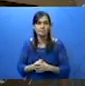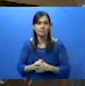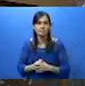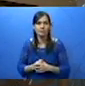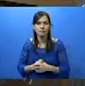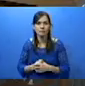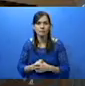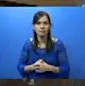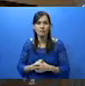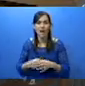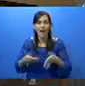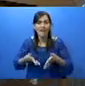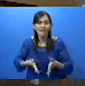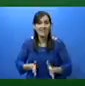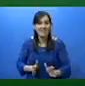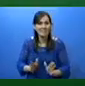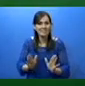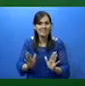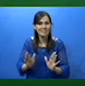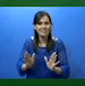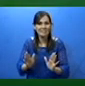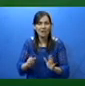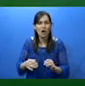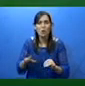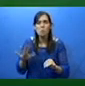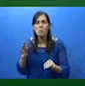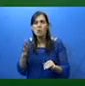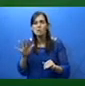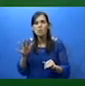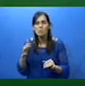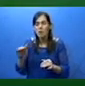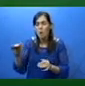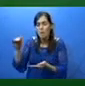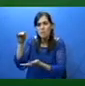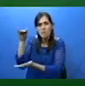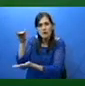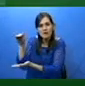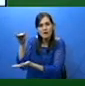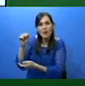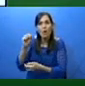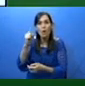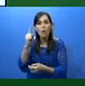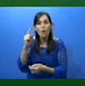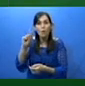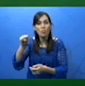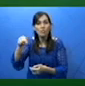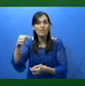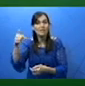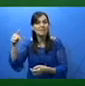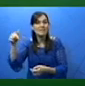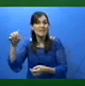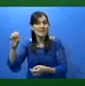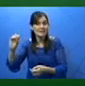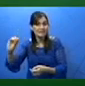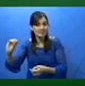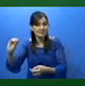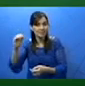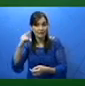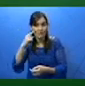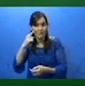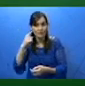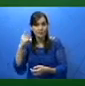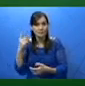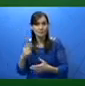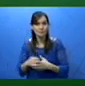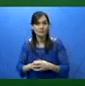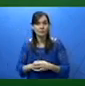Ao nascer, a altura do filhote varia entre 1,50 m e 1,70 m, certo? Olha aqui,